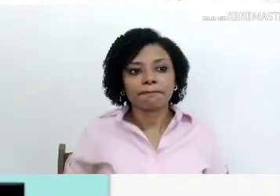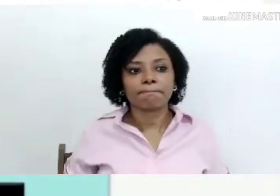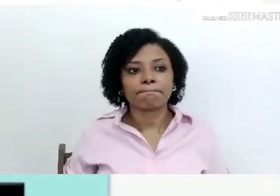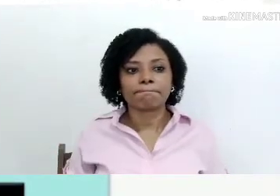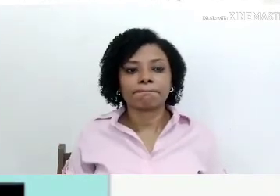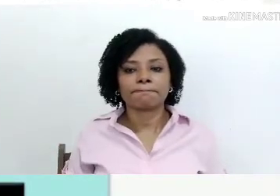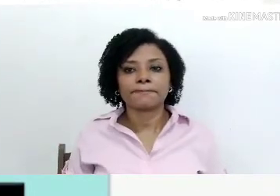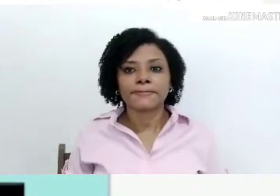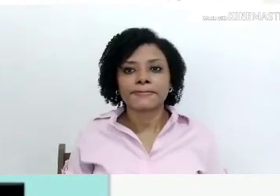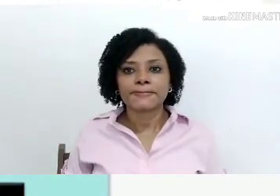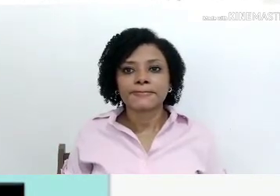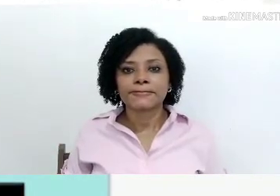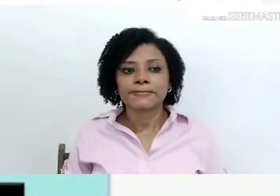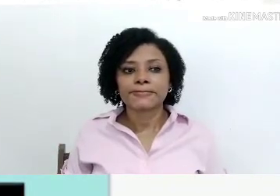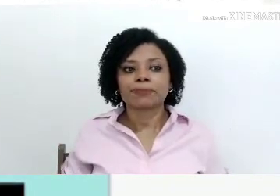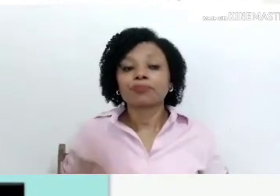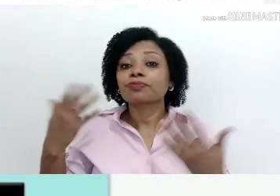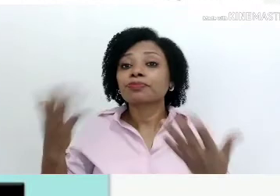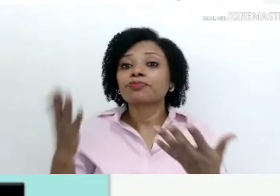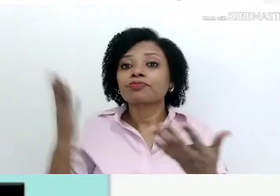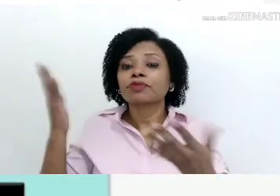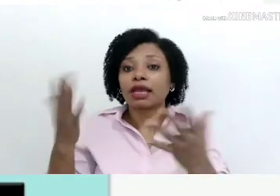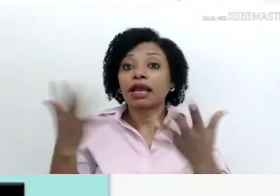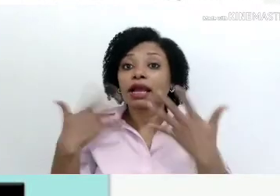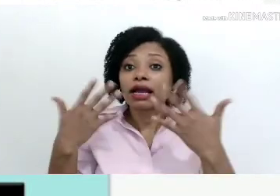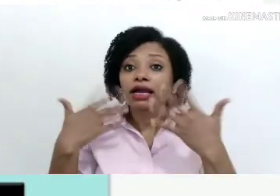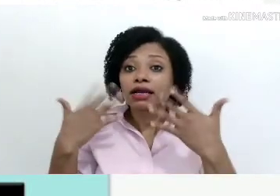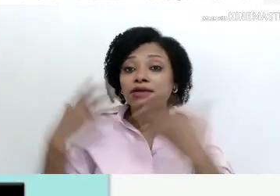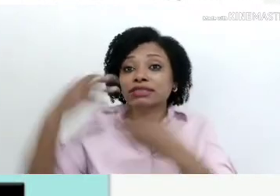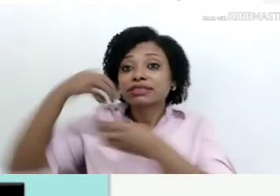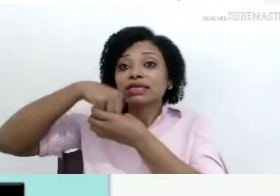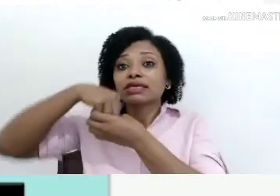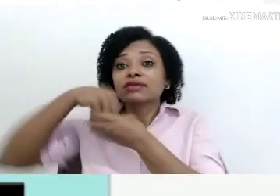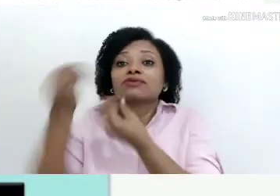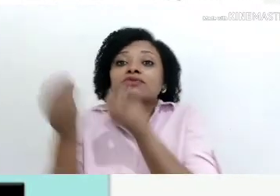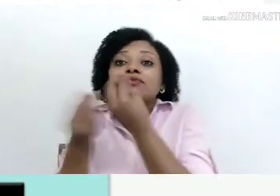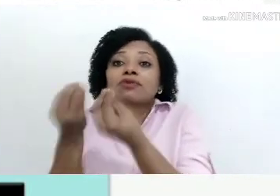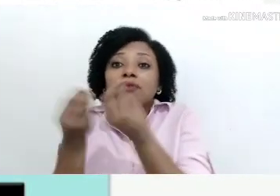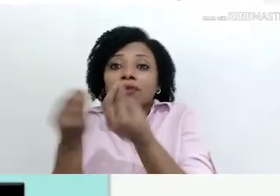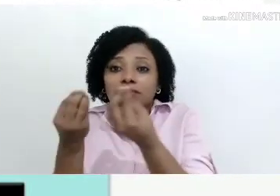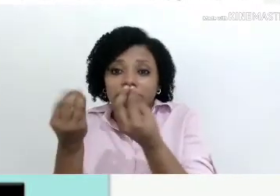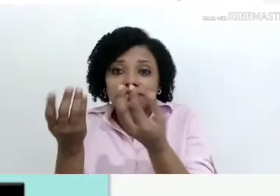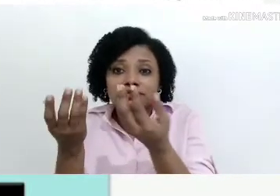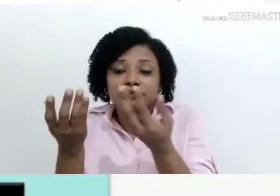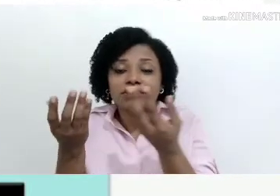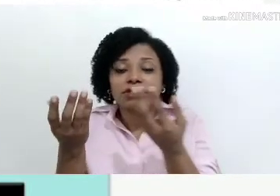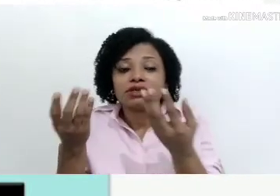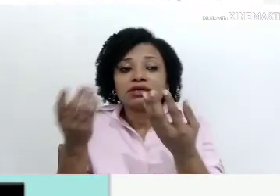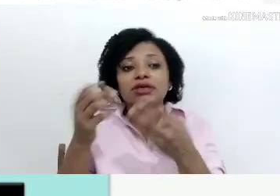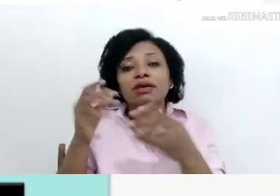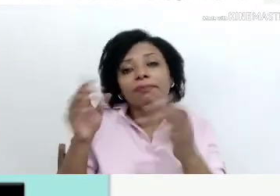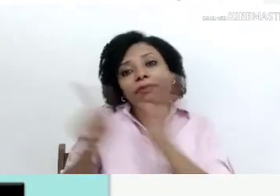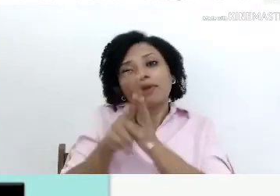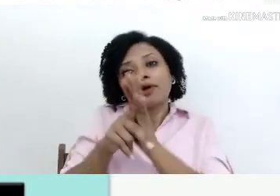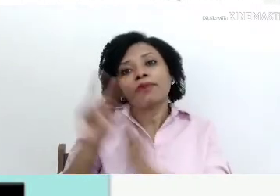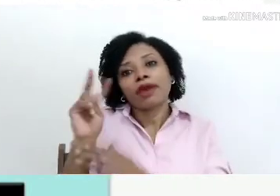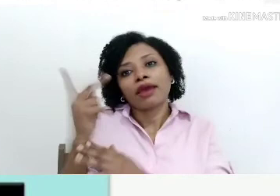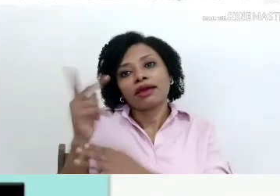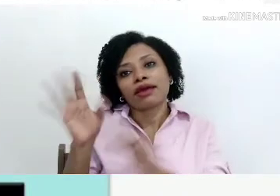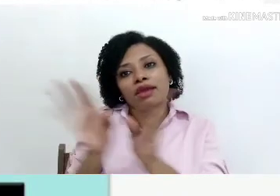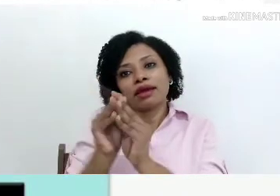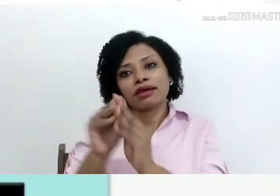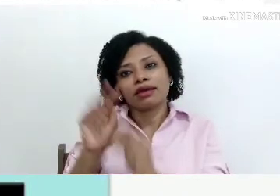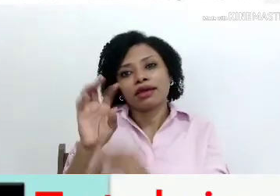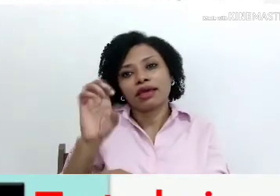Representação do calor envolvido numa reação. Gente, esse calor é a variação de entalpia, né? Como é que pode ser representado